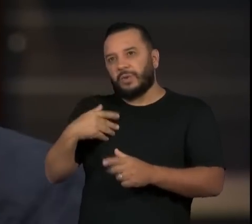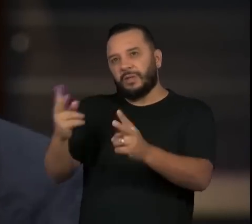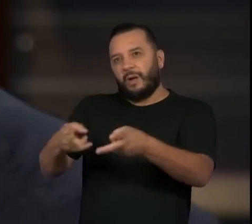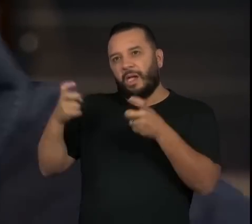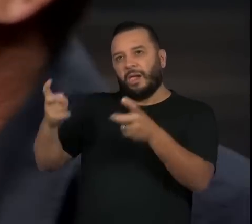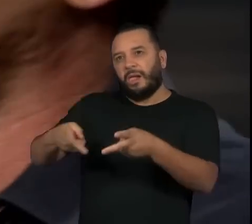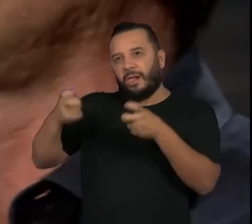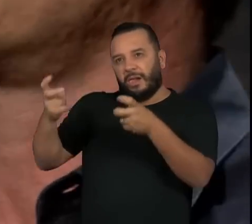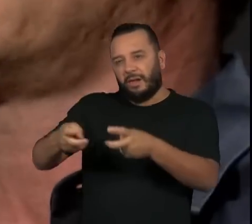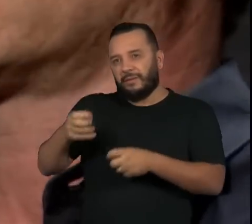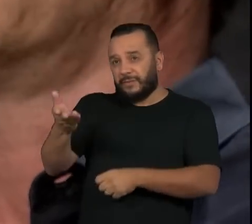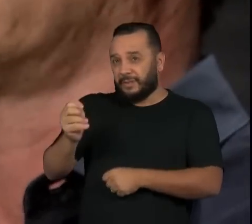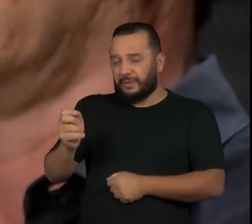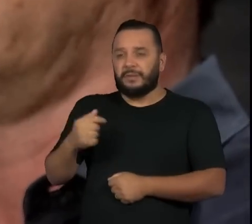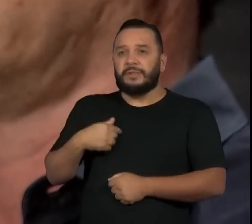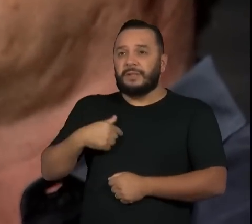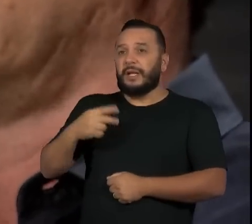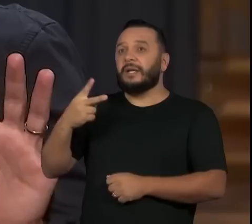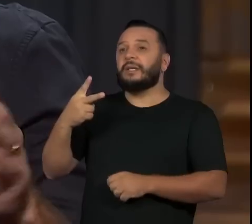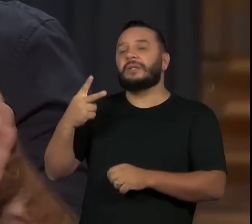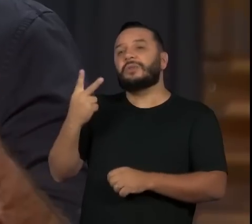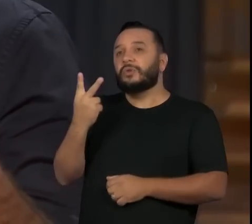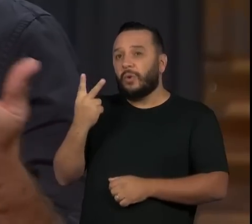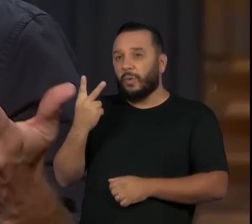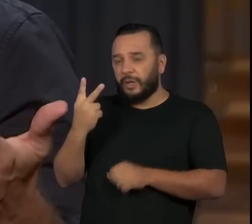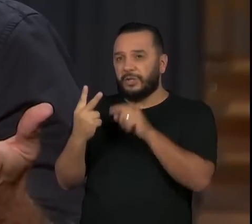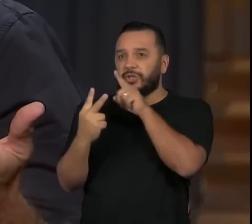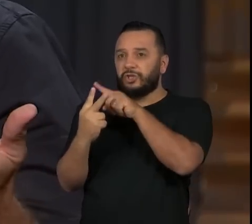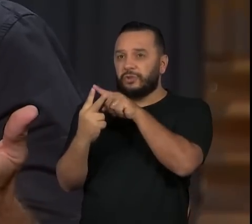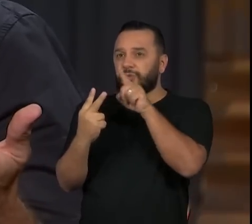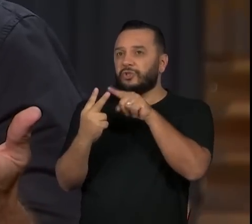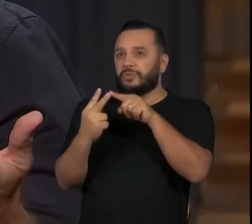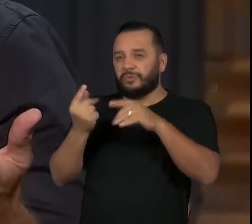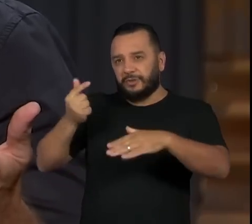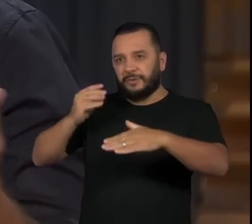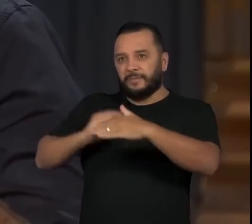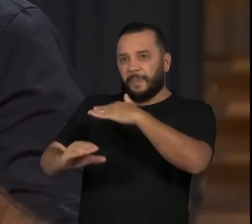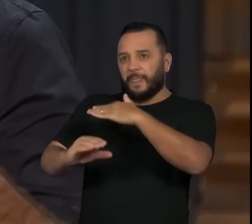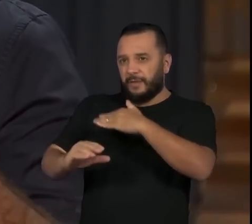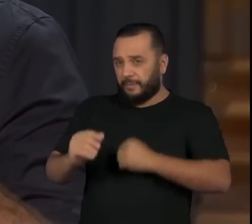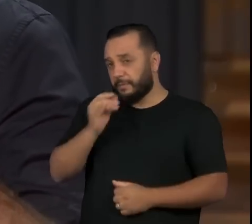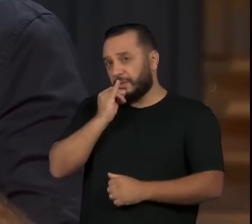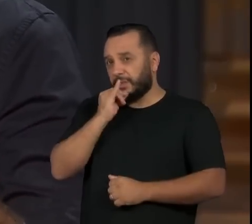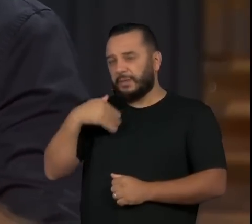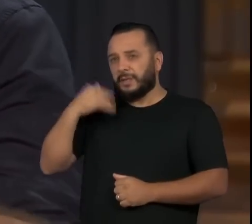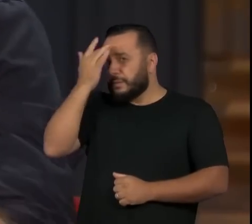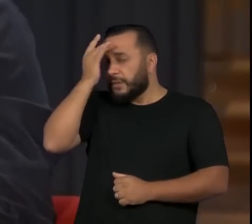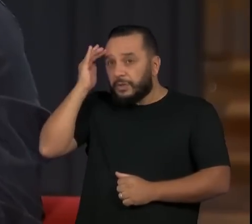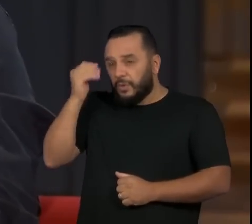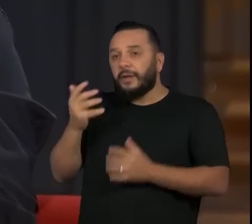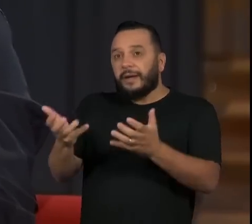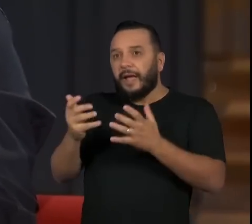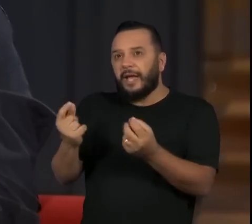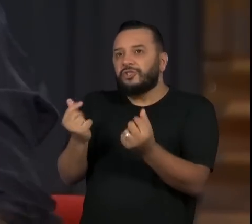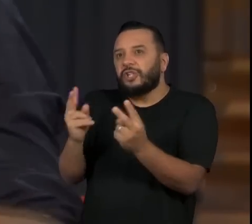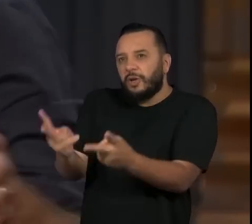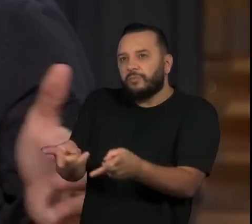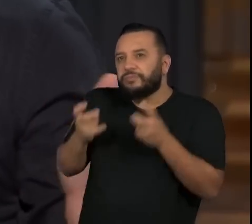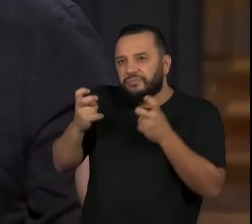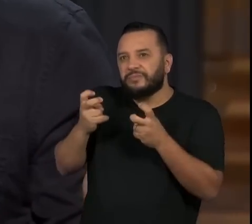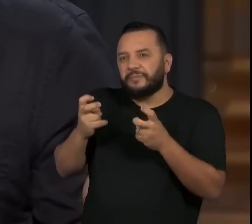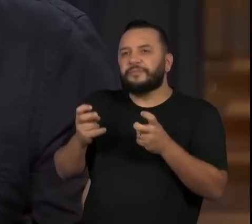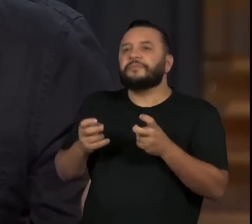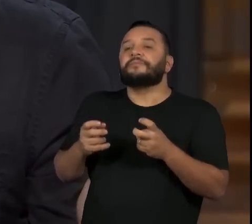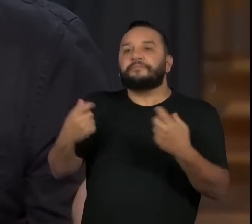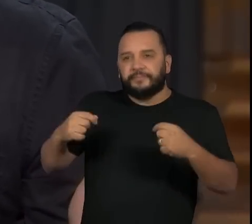2 tipos de investimento, Marcelo. Para que serve o investimento? As pessoas, para poder gerar riqueza, precisam